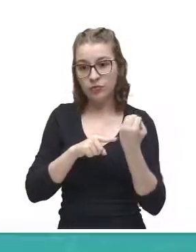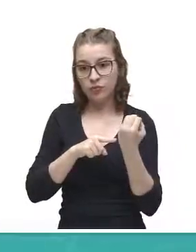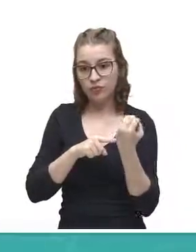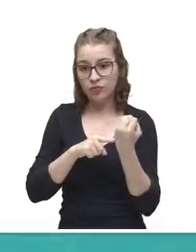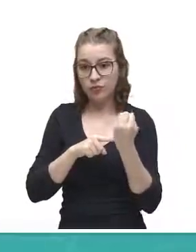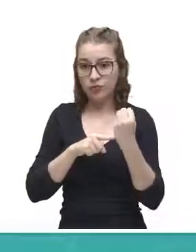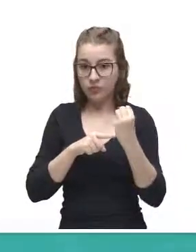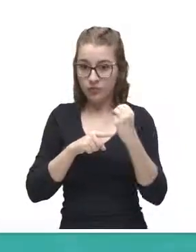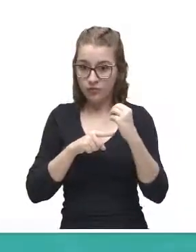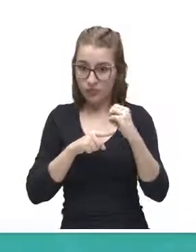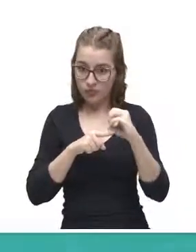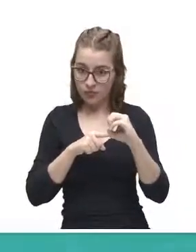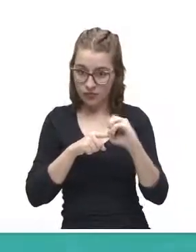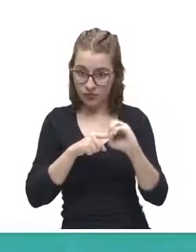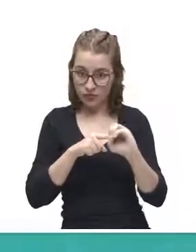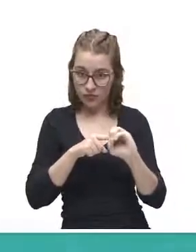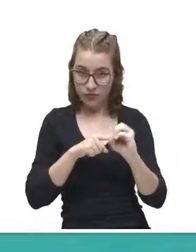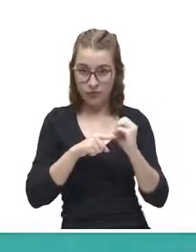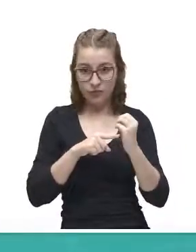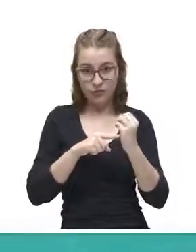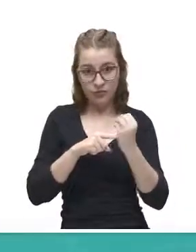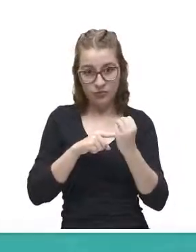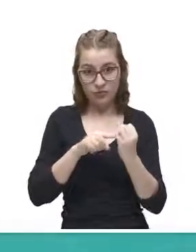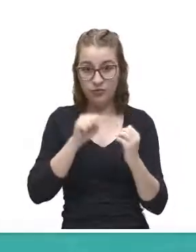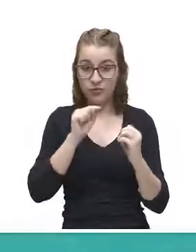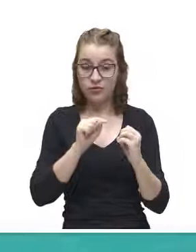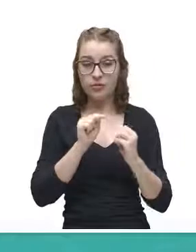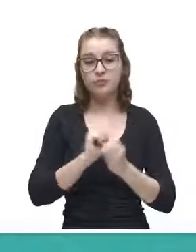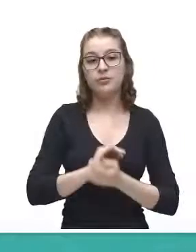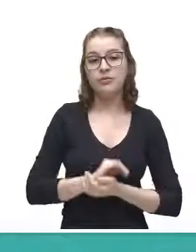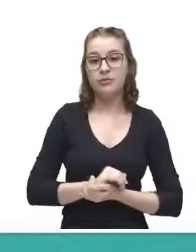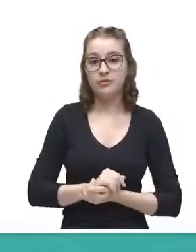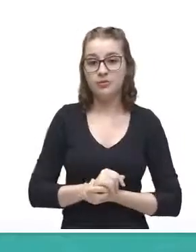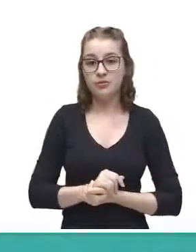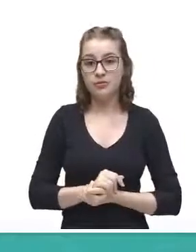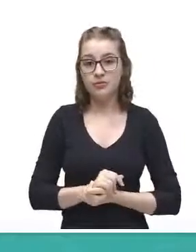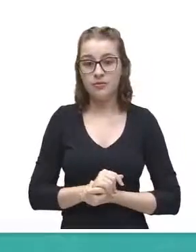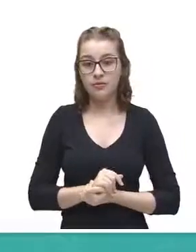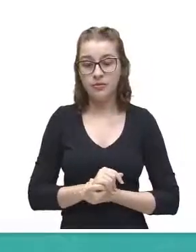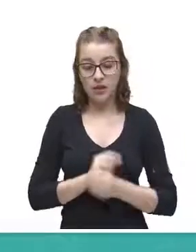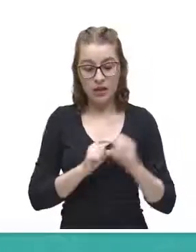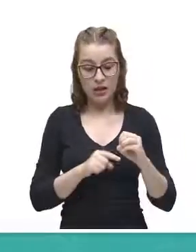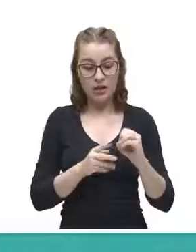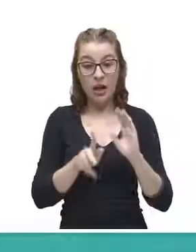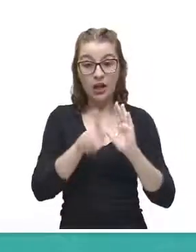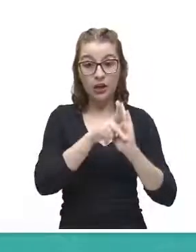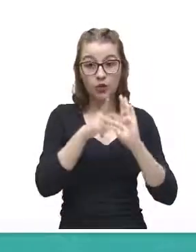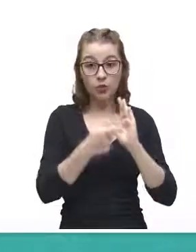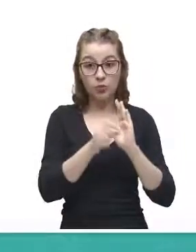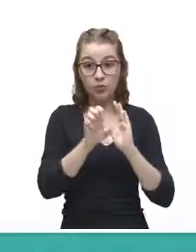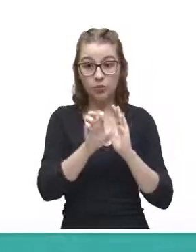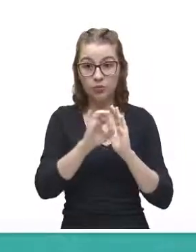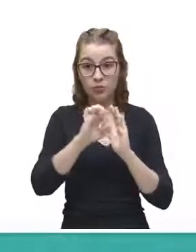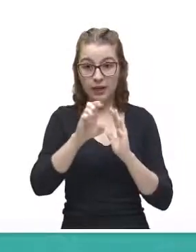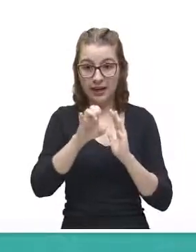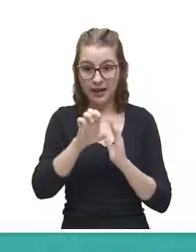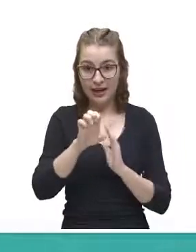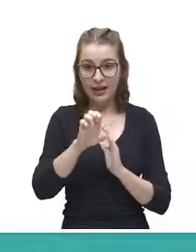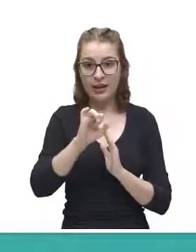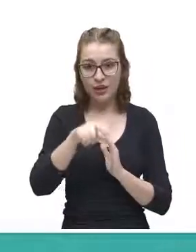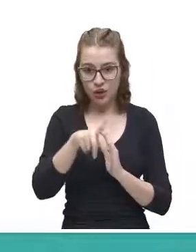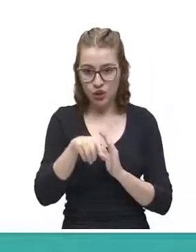eixo, tá? Então, a rotação é o movimento que a Terra realiza em torno do